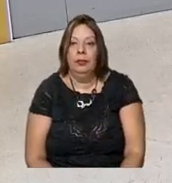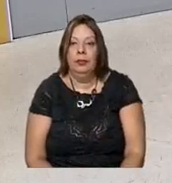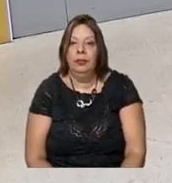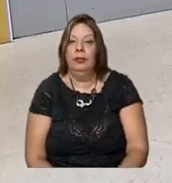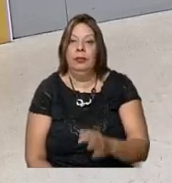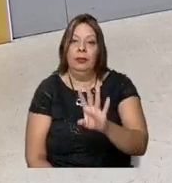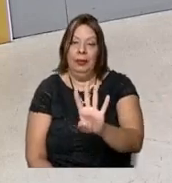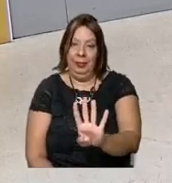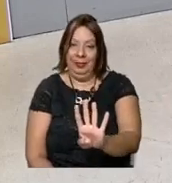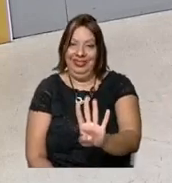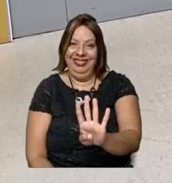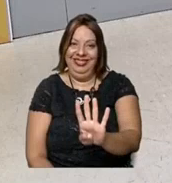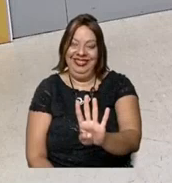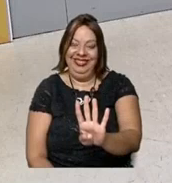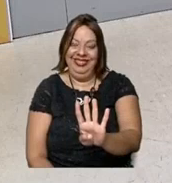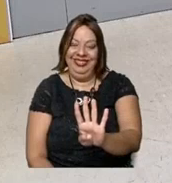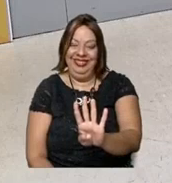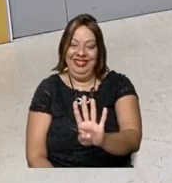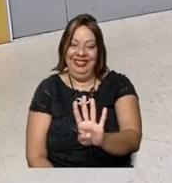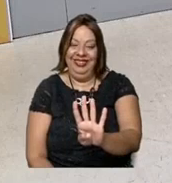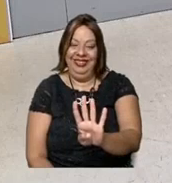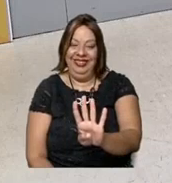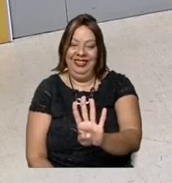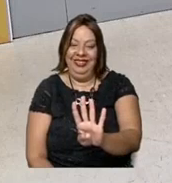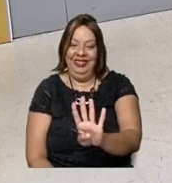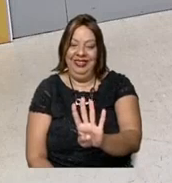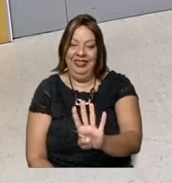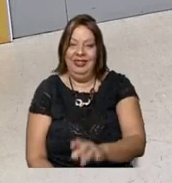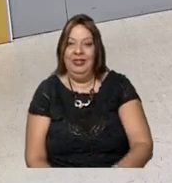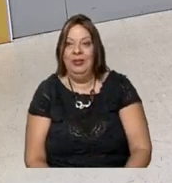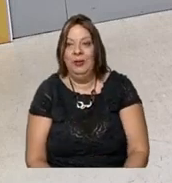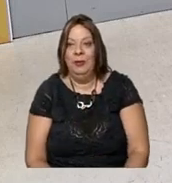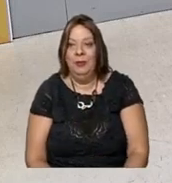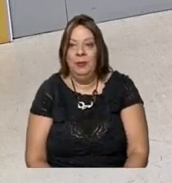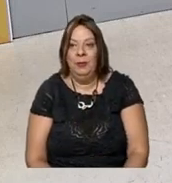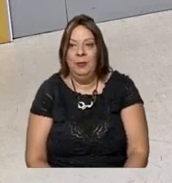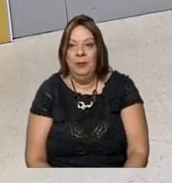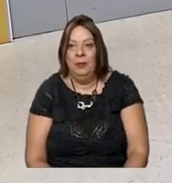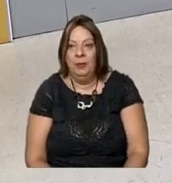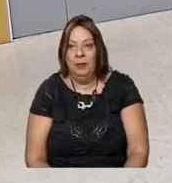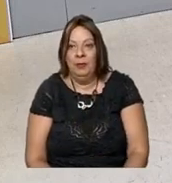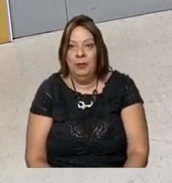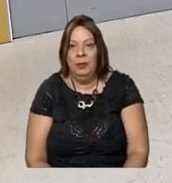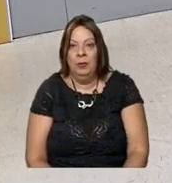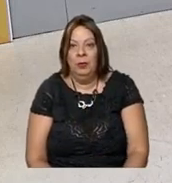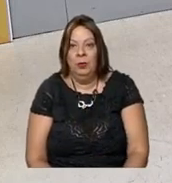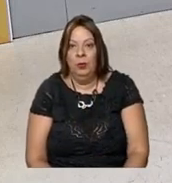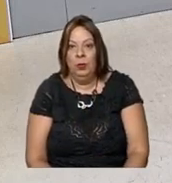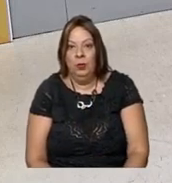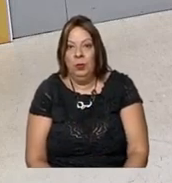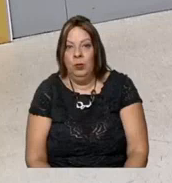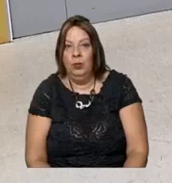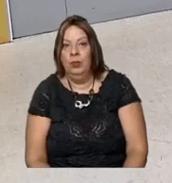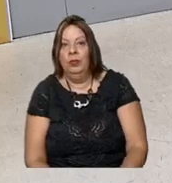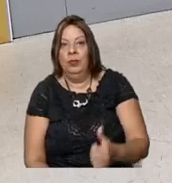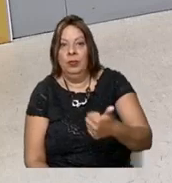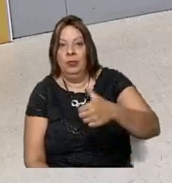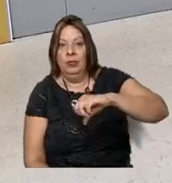agora temos a bolinha de número 4 na mão da Kátia, 4, 4, 4 já foi,